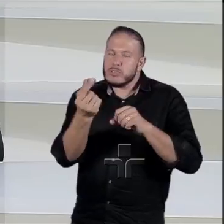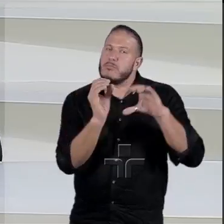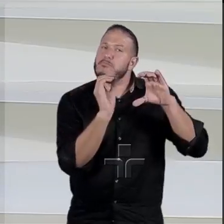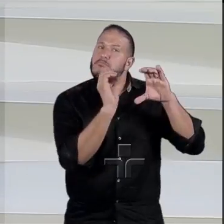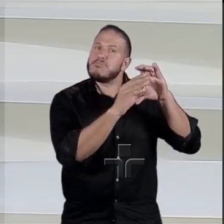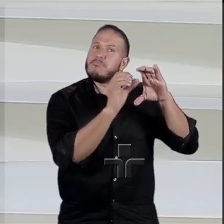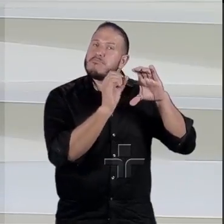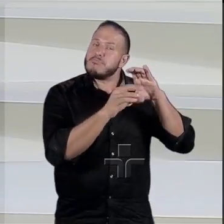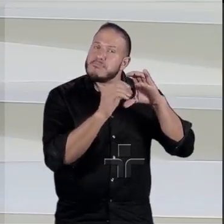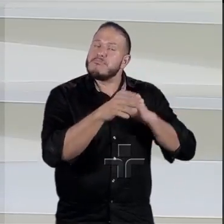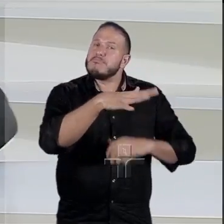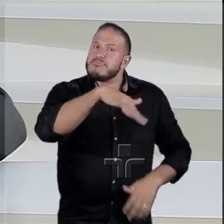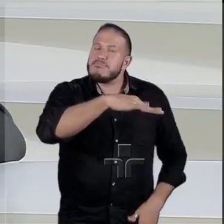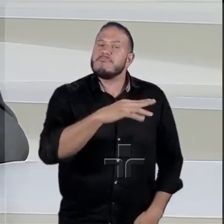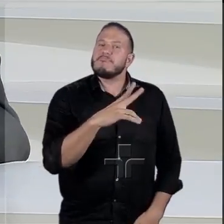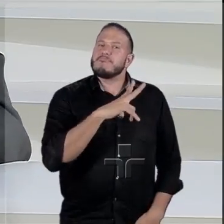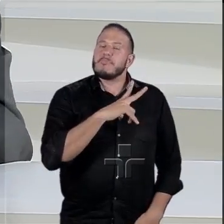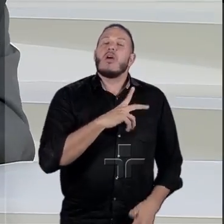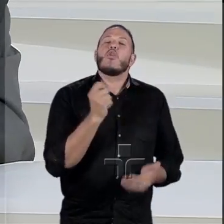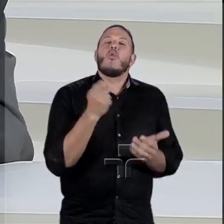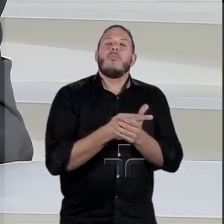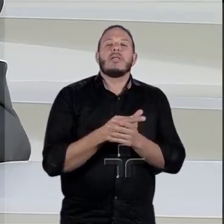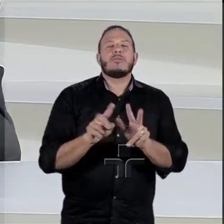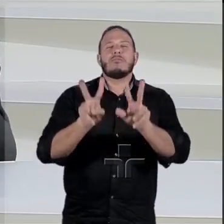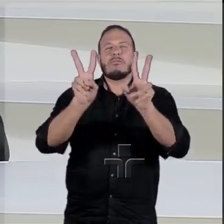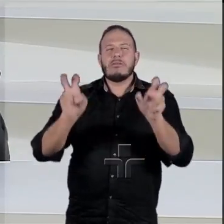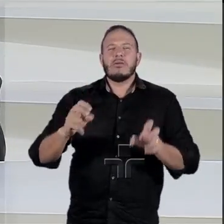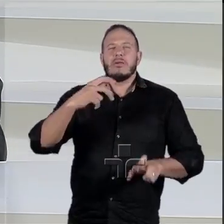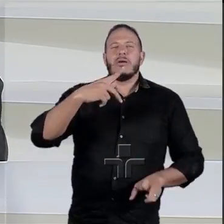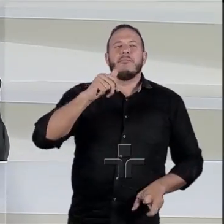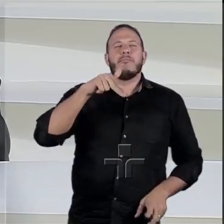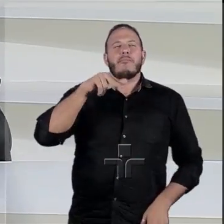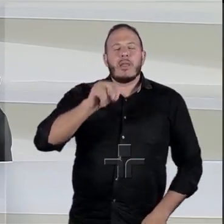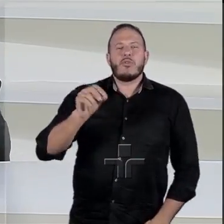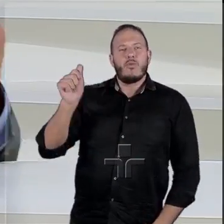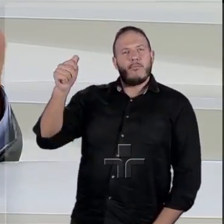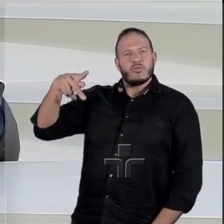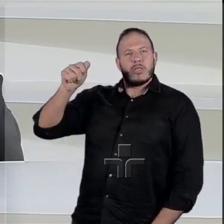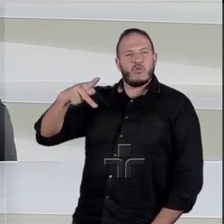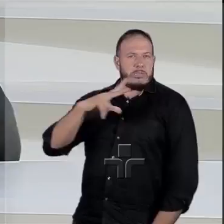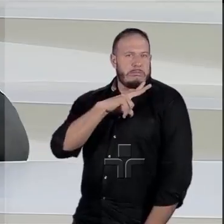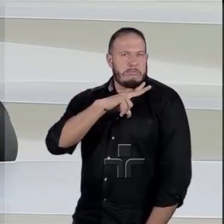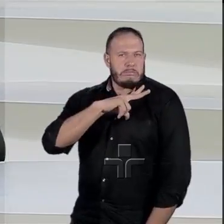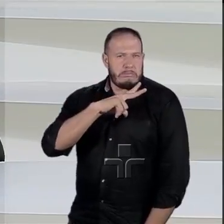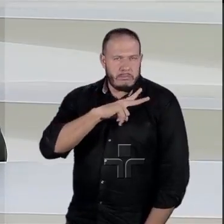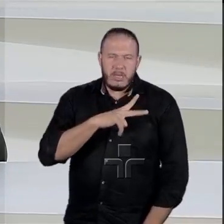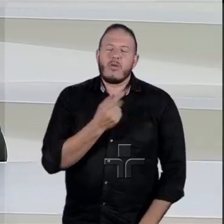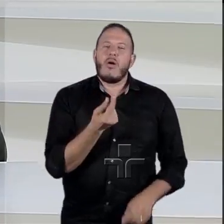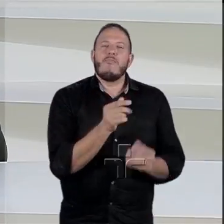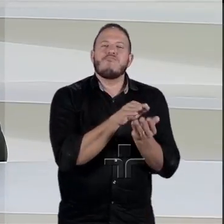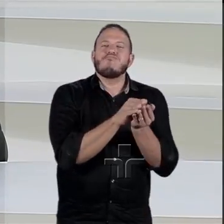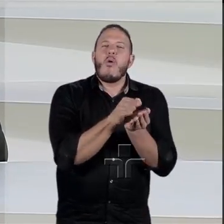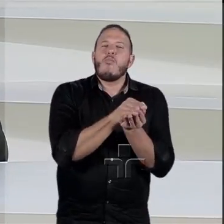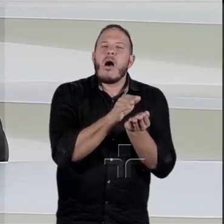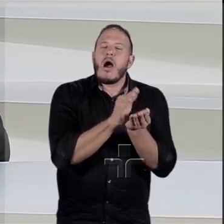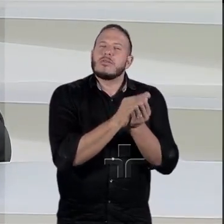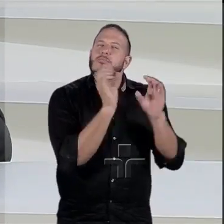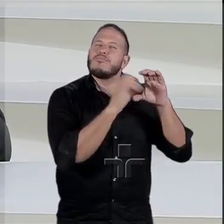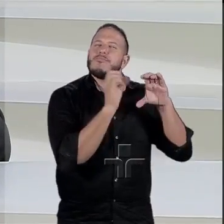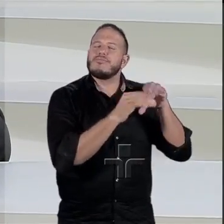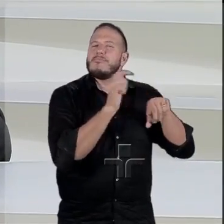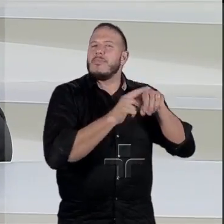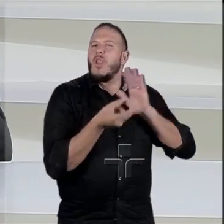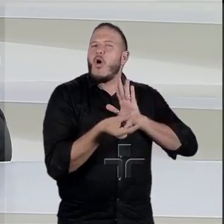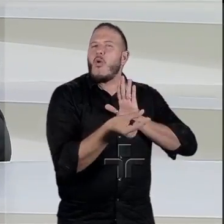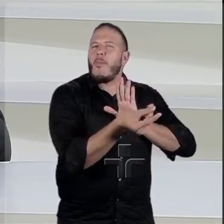mercado comprando planos de aposentadoria. Nós estaríamos formando um mercado de poupança de longo prazo. Então, esse é o